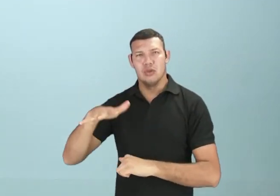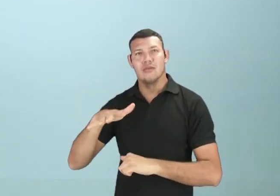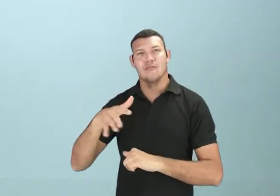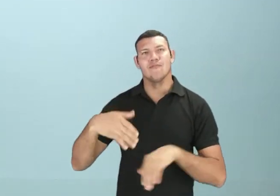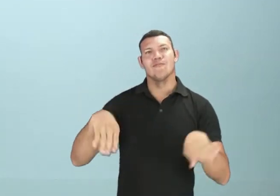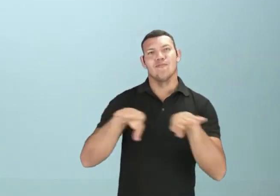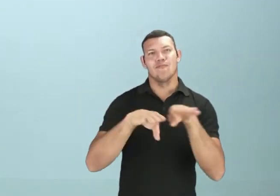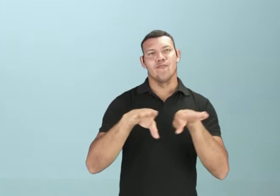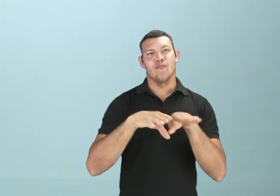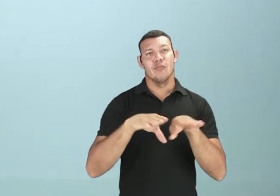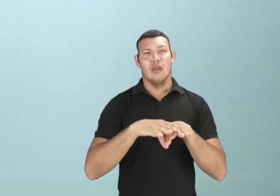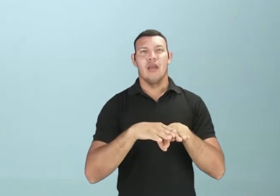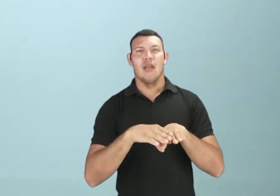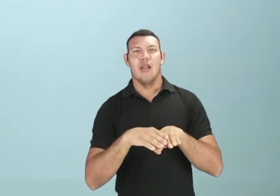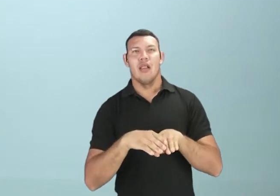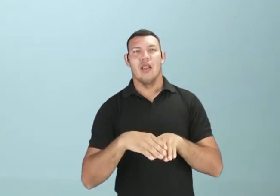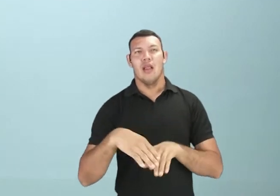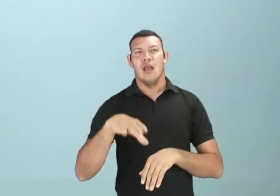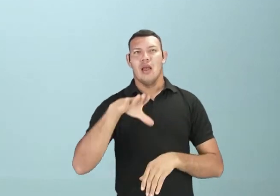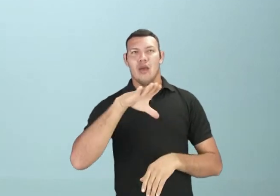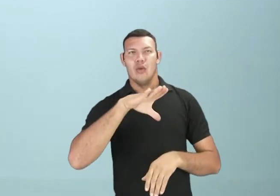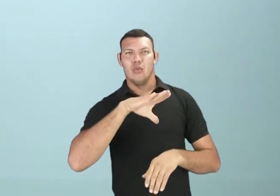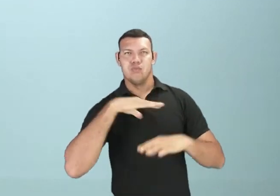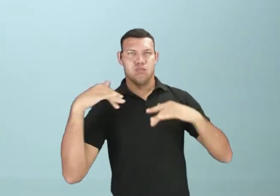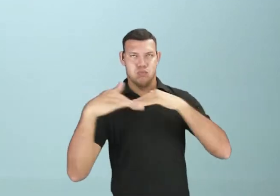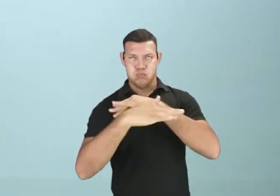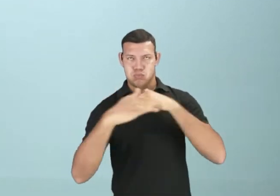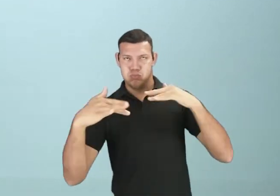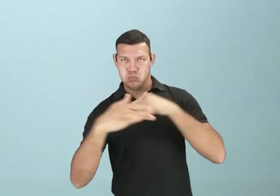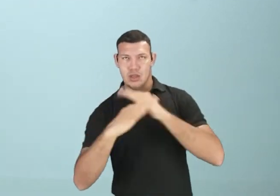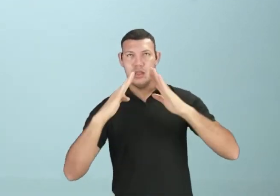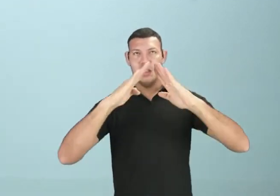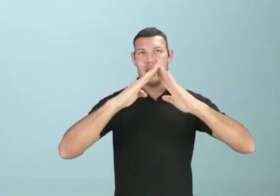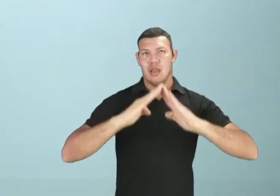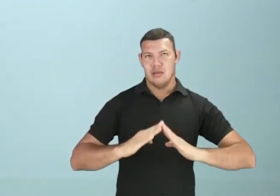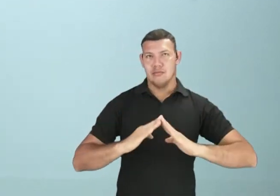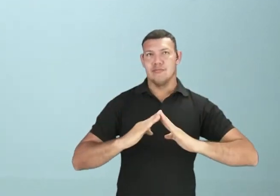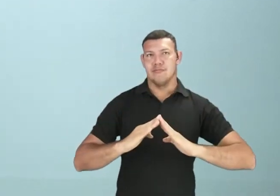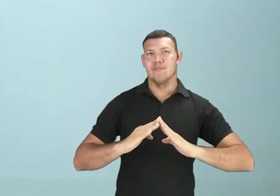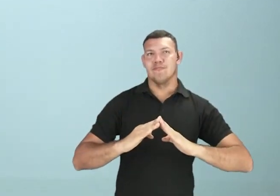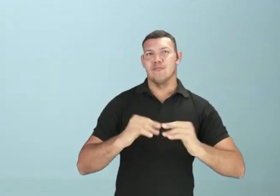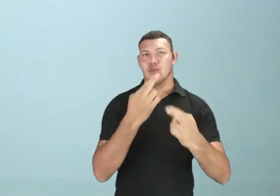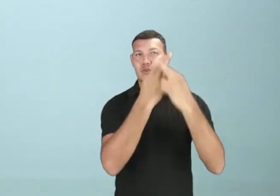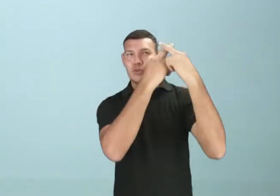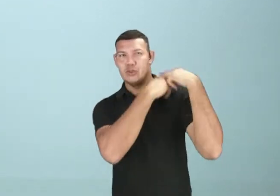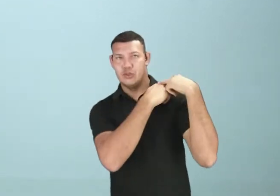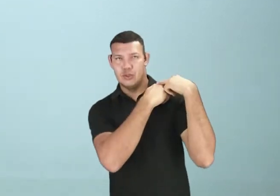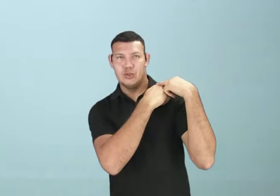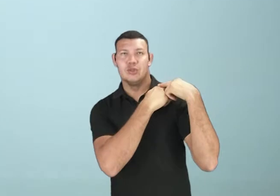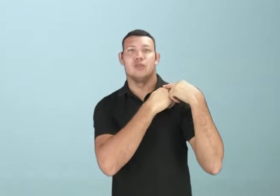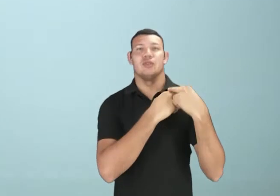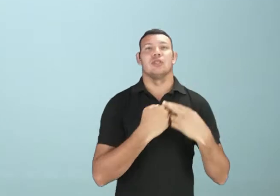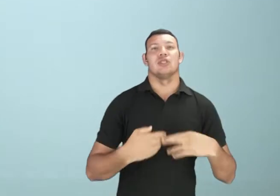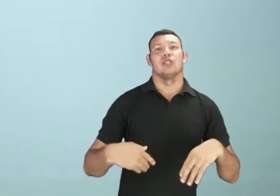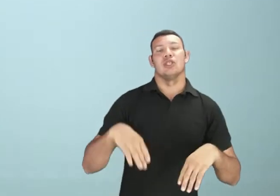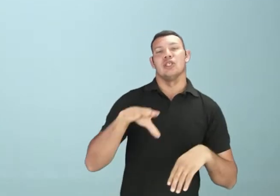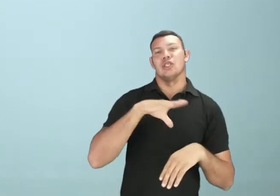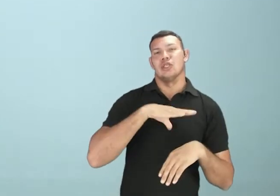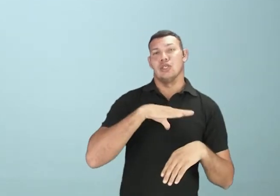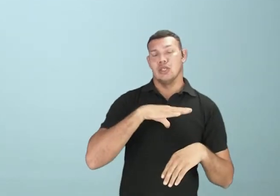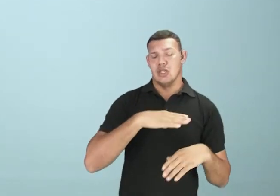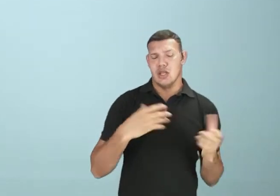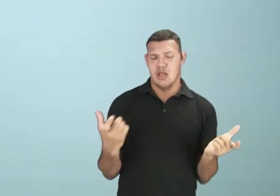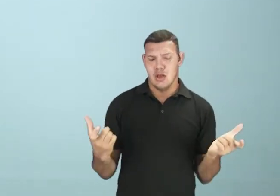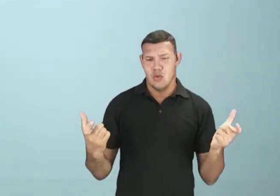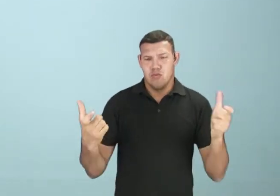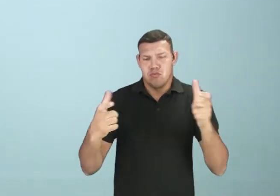que tem, as grandes metrópoles, as cidades médias e as cidades pequenas, tá? Então aqui nós vamos desenvolver